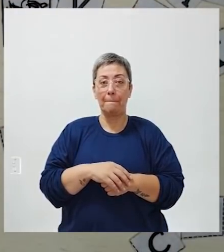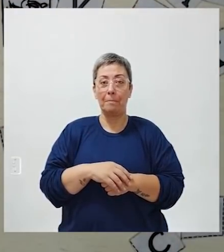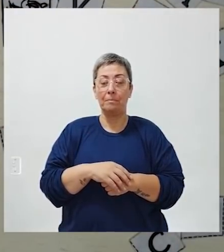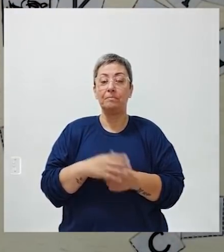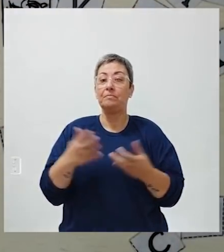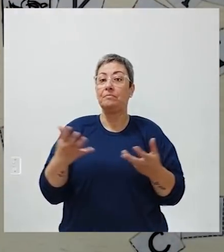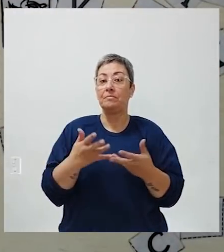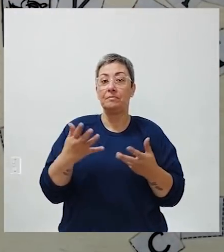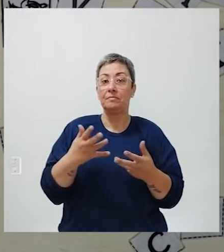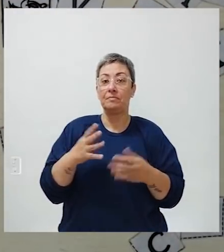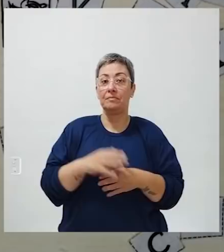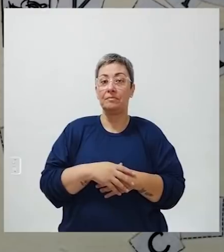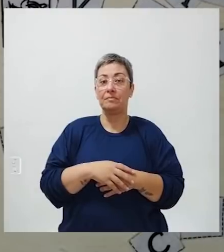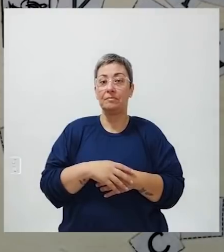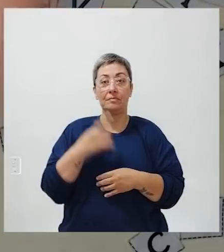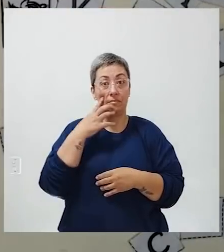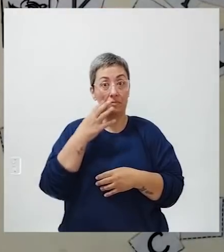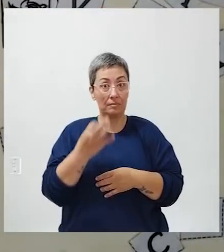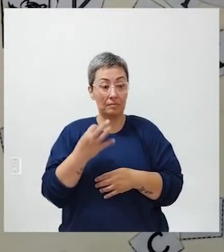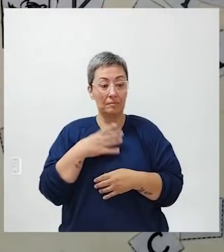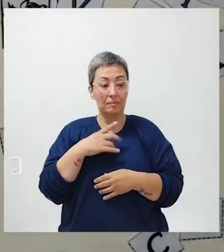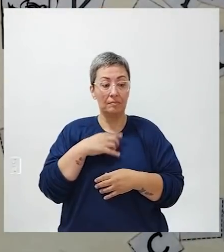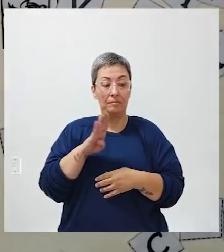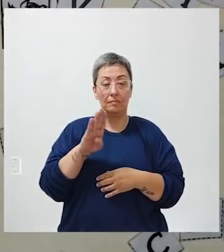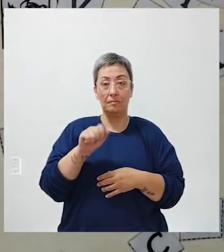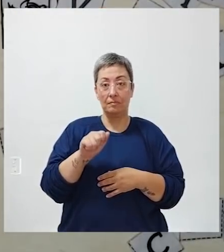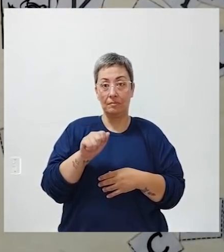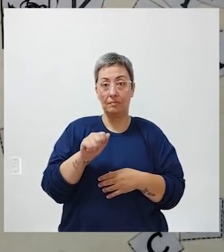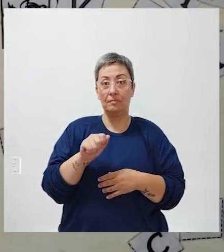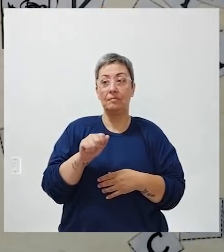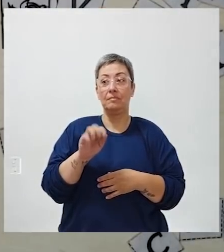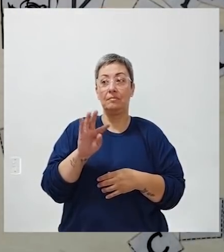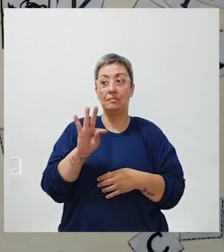E agora pra... Ó, presta atenção. Olha aqui, ó. Ba,